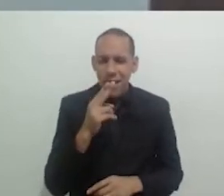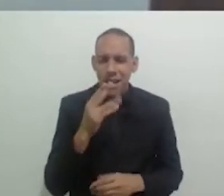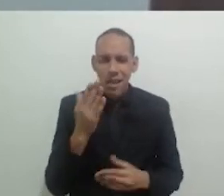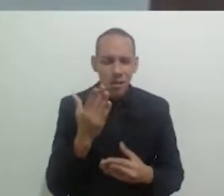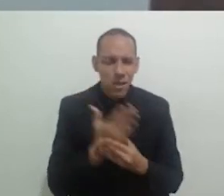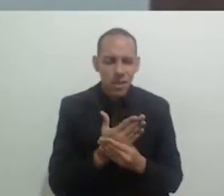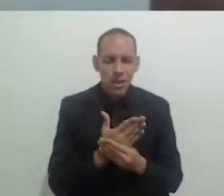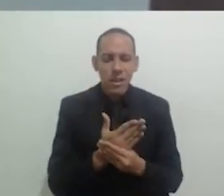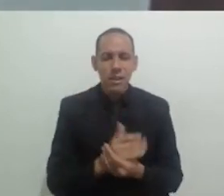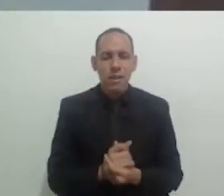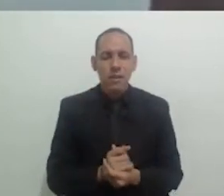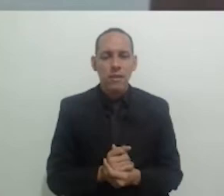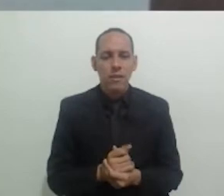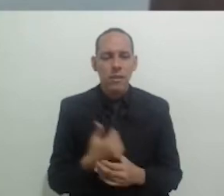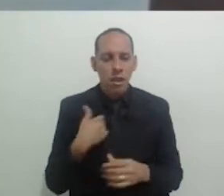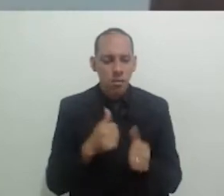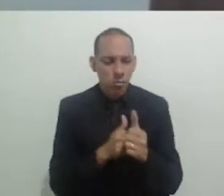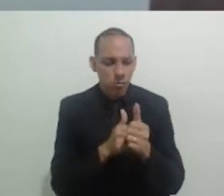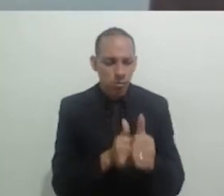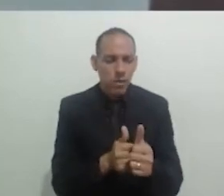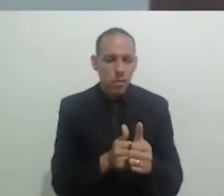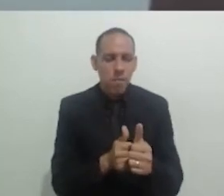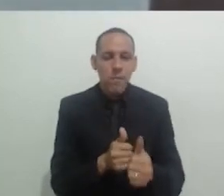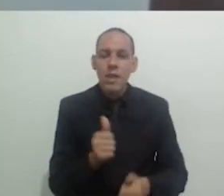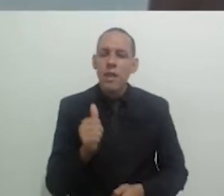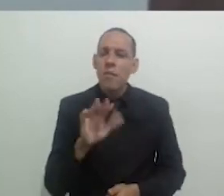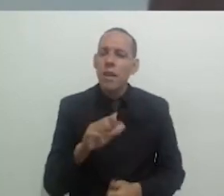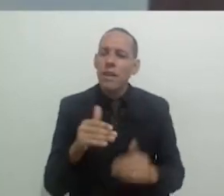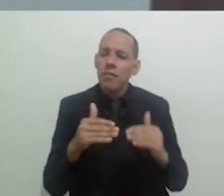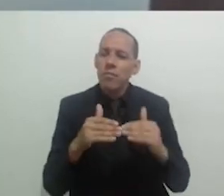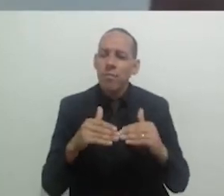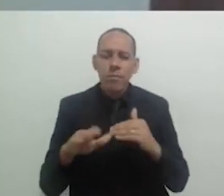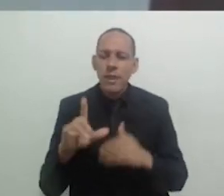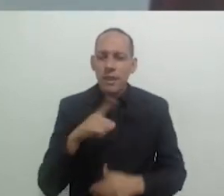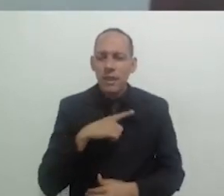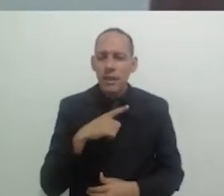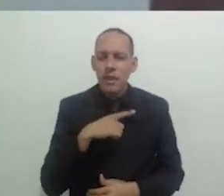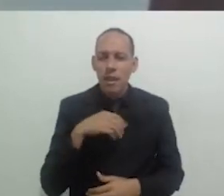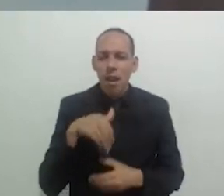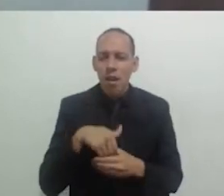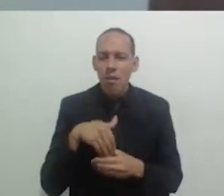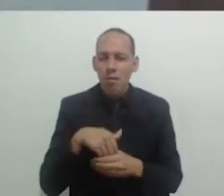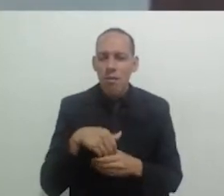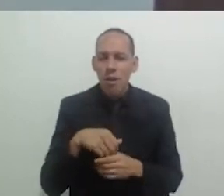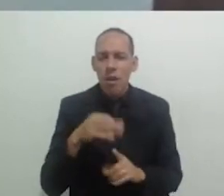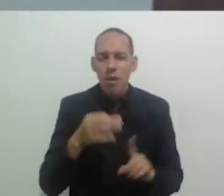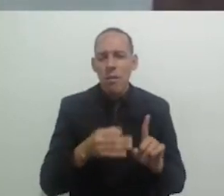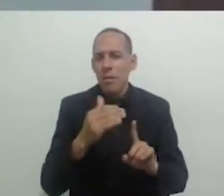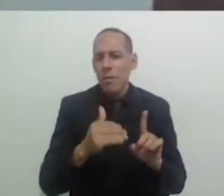estou acompanhando, mas há uma divergência lançada no voto do embargador Virgílio.